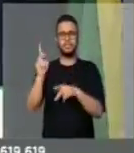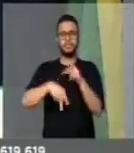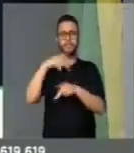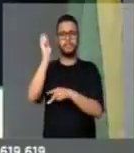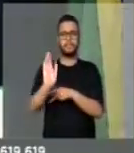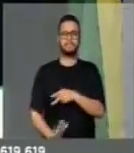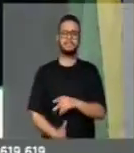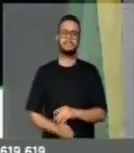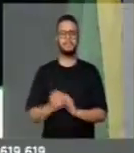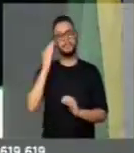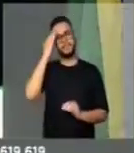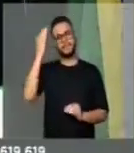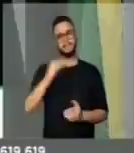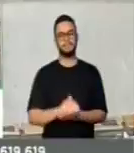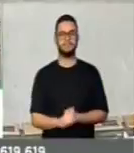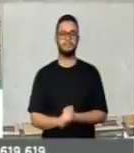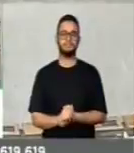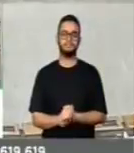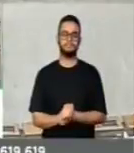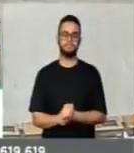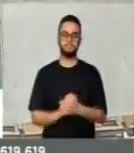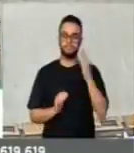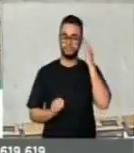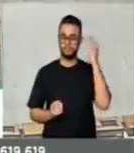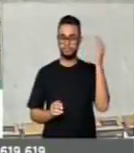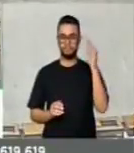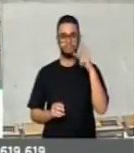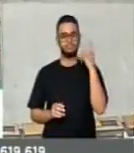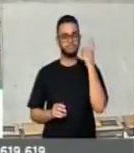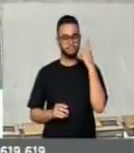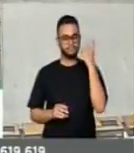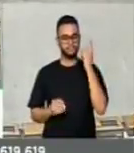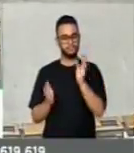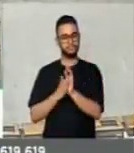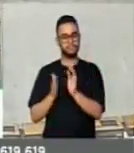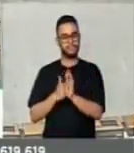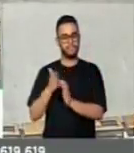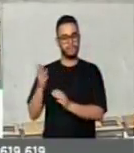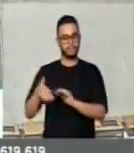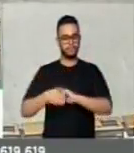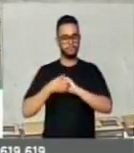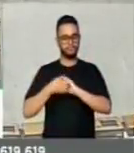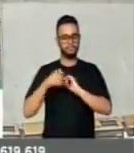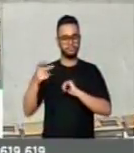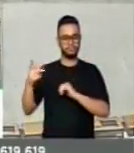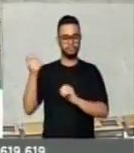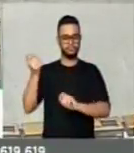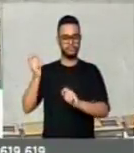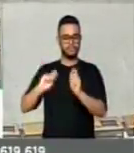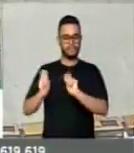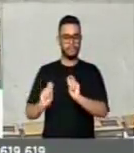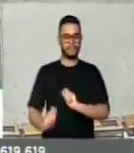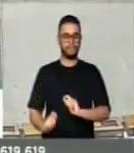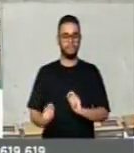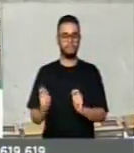obrigado. Muito obrigado, deputado Heráclito Fortes. Parabéns, cumprimentos pela análise que faz da situação brasileira. Próximo.